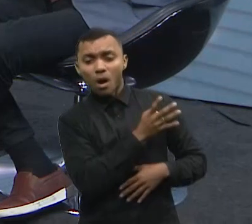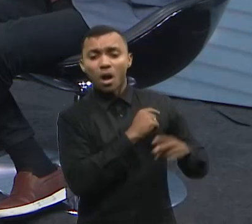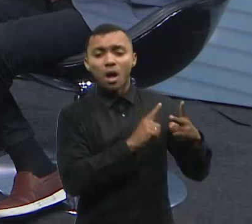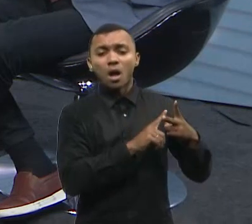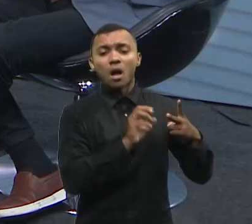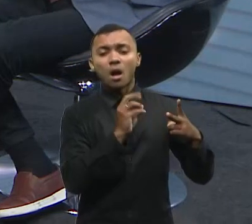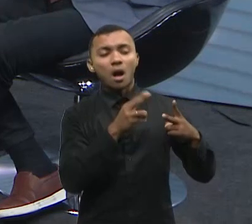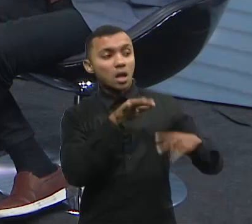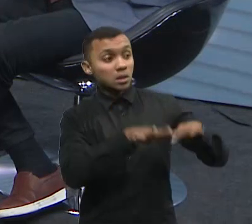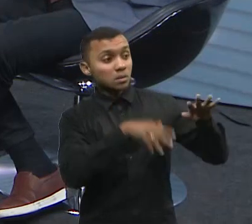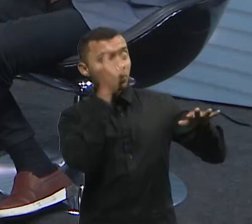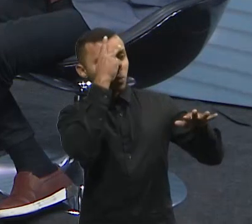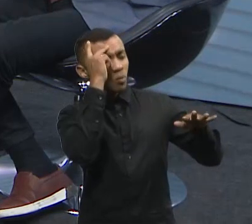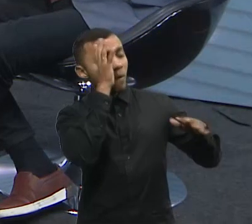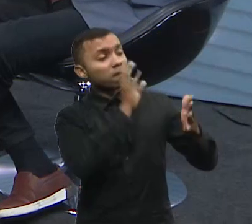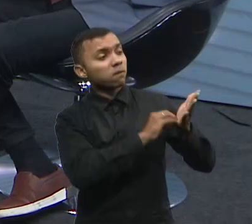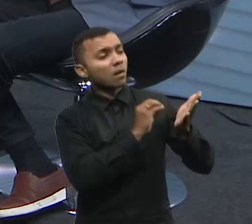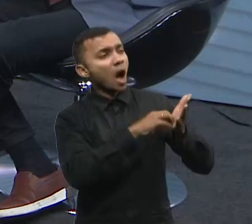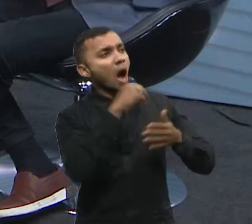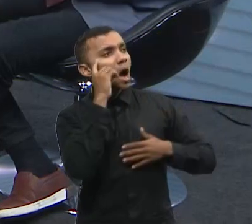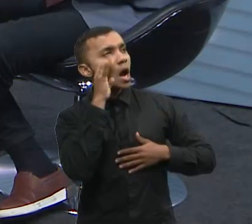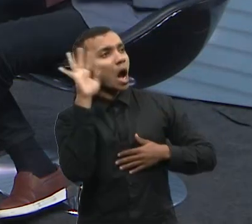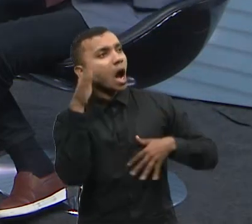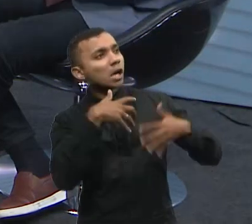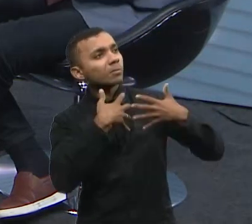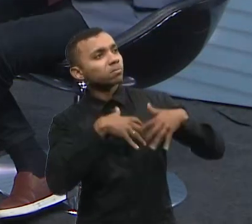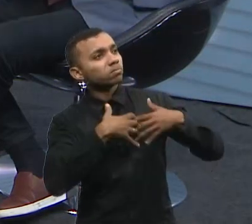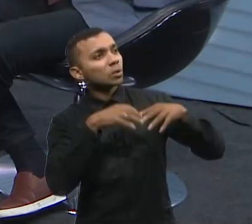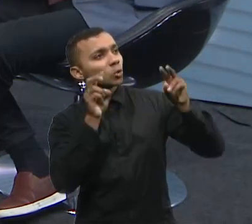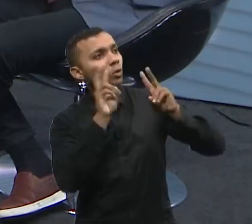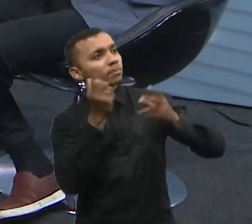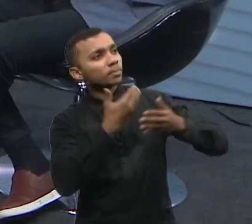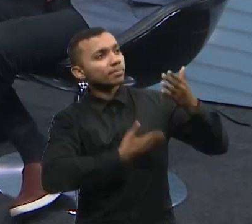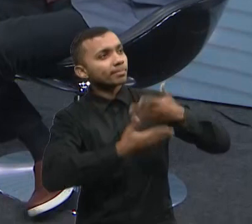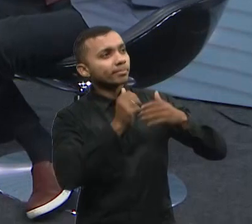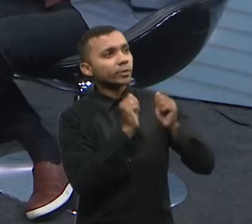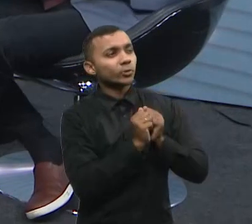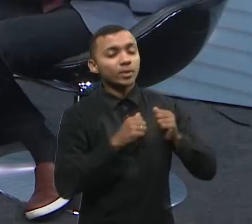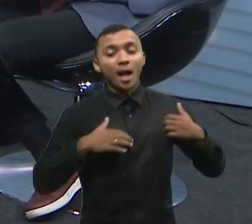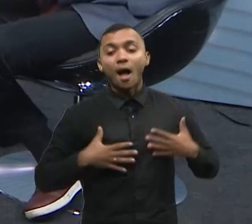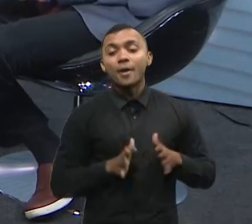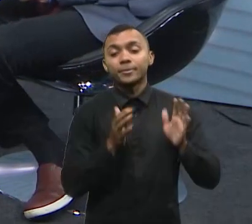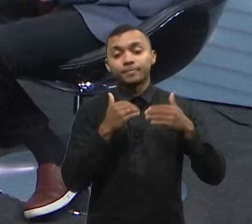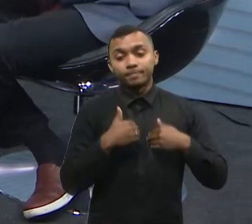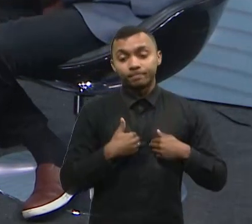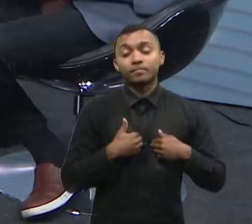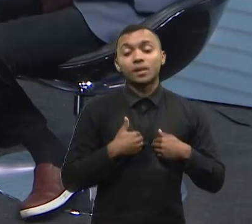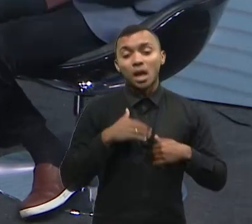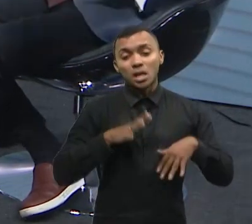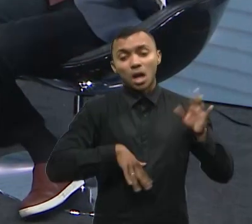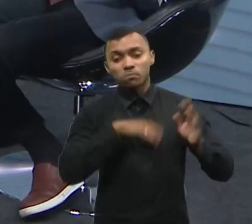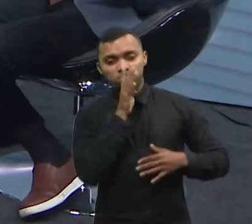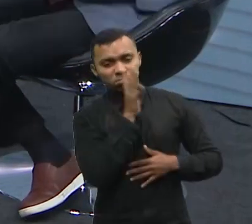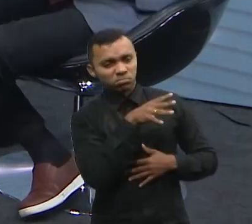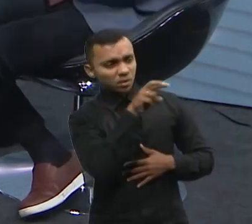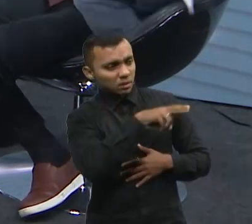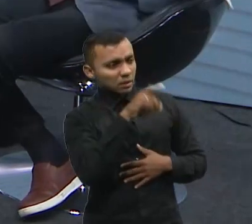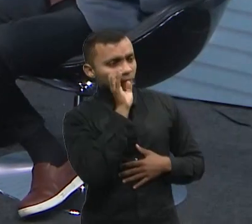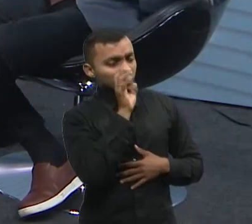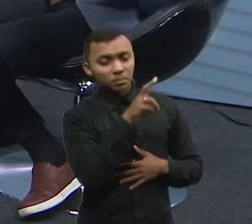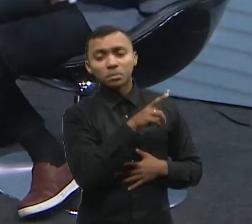pessoas ainda que não refletiram sobre a convivência com uma pessoa que tem o autismo e que é uma